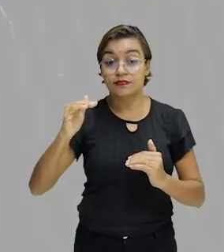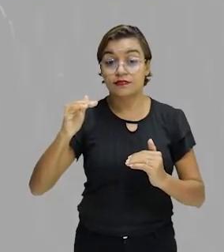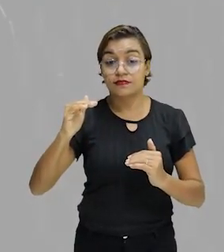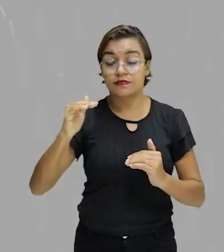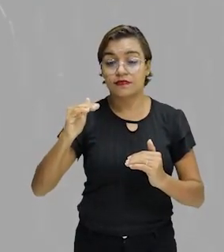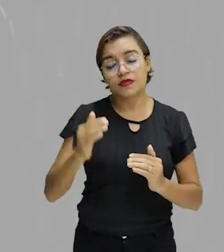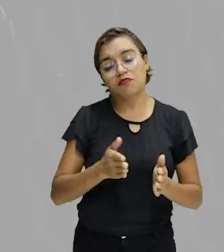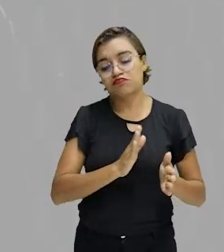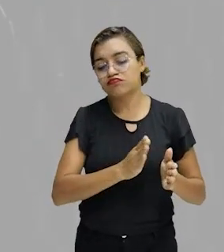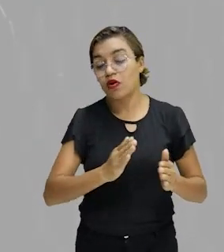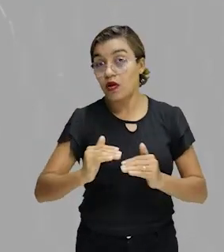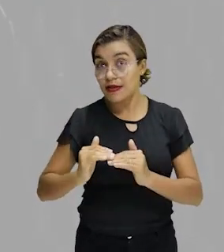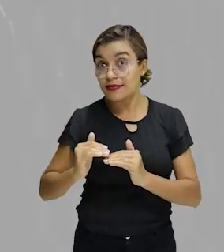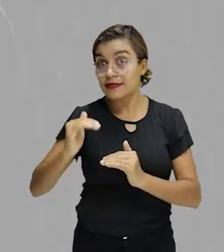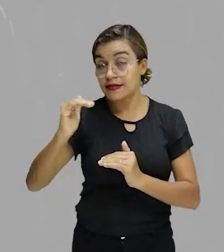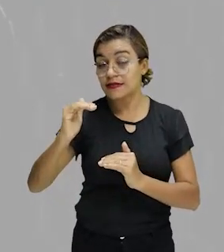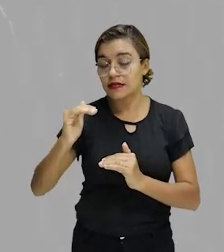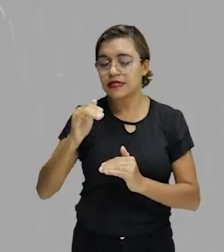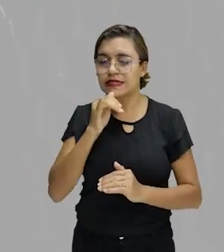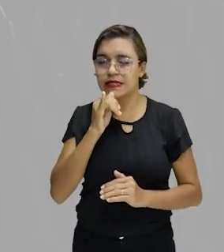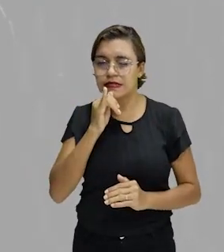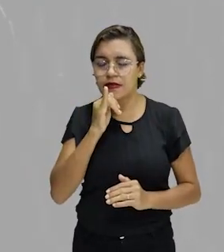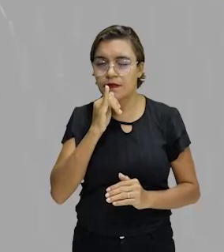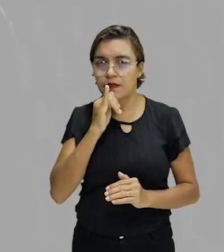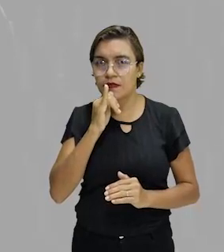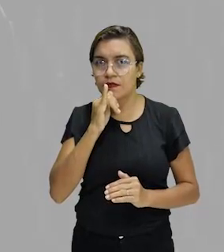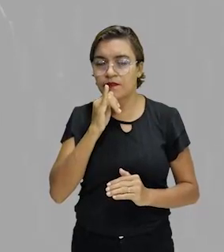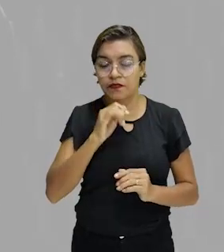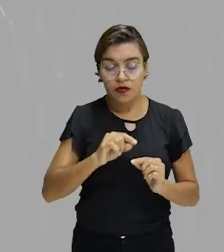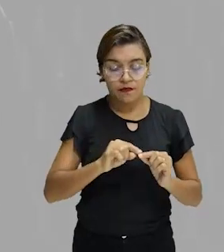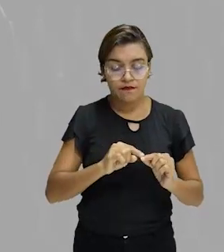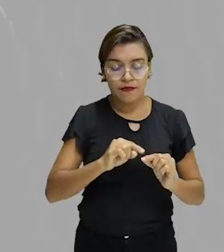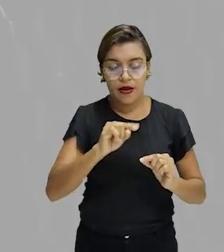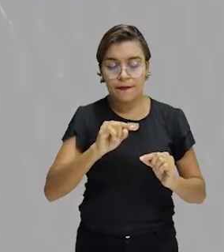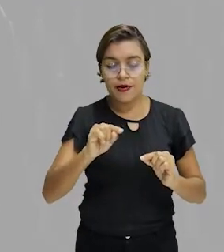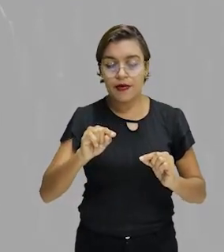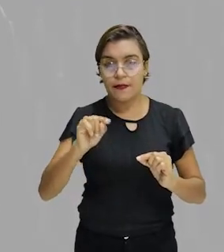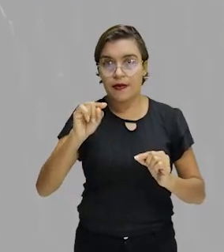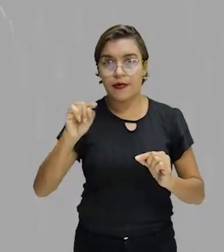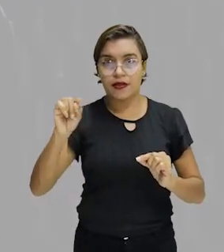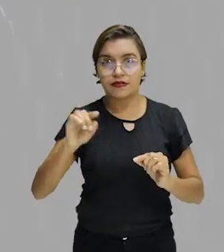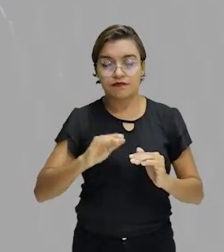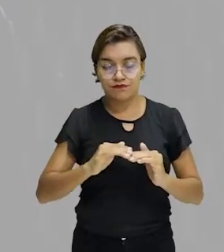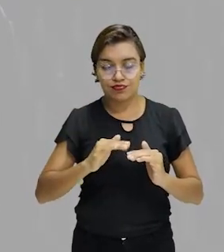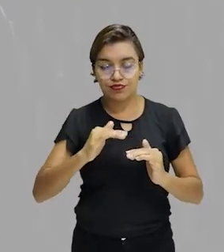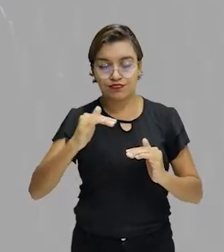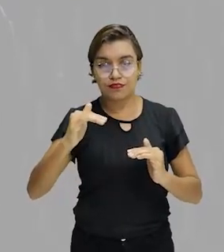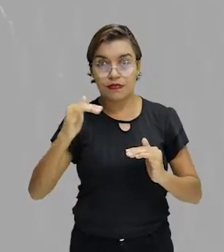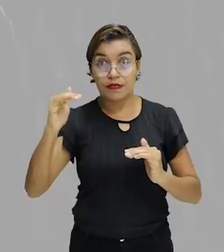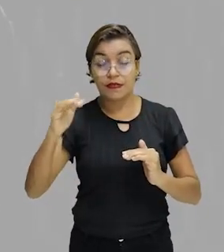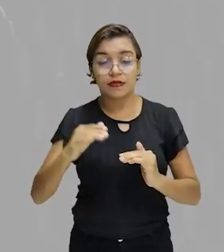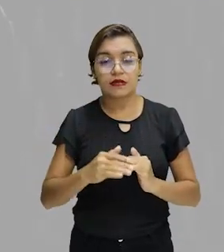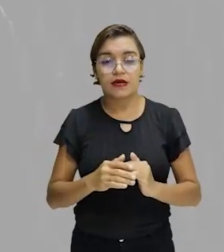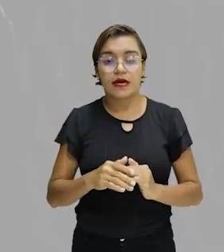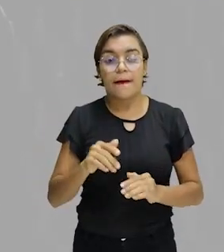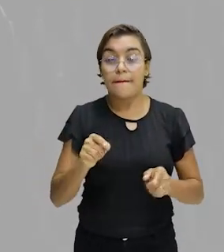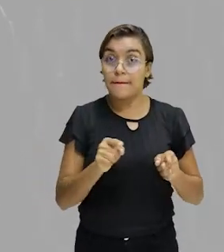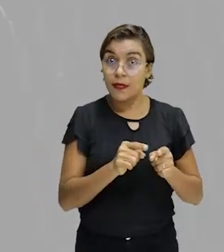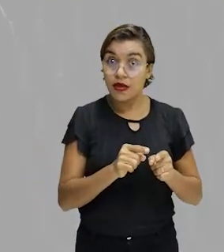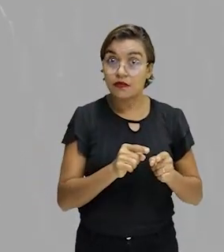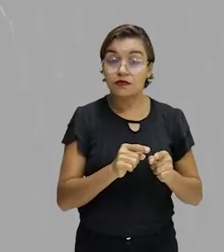Bom, na ordem crescente, né? Do menor para o maior. menos borbulhamento para